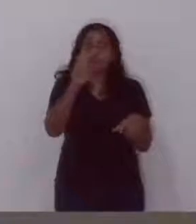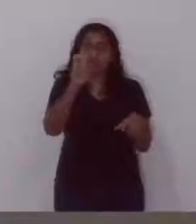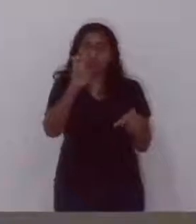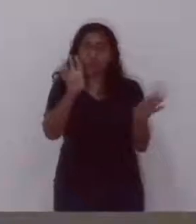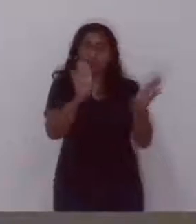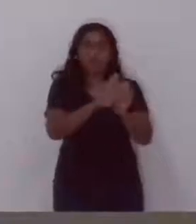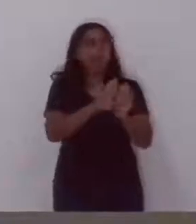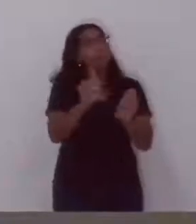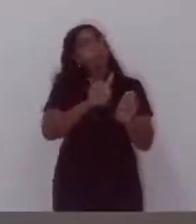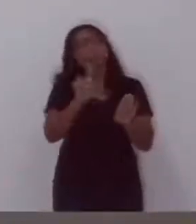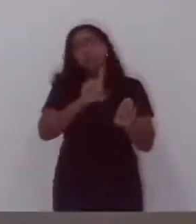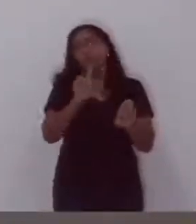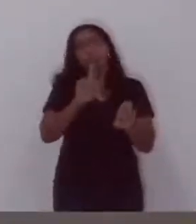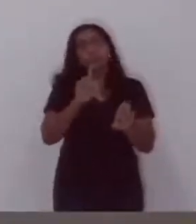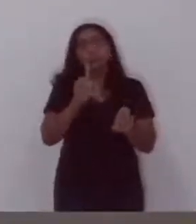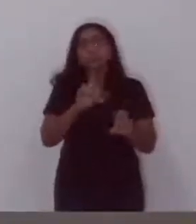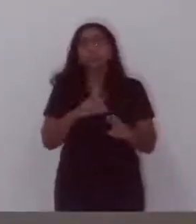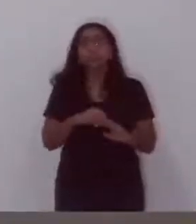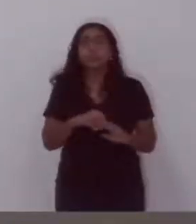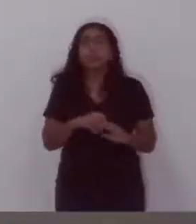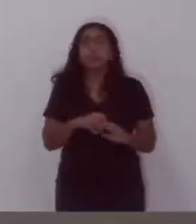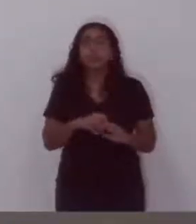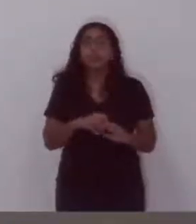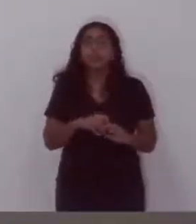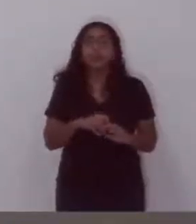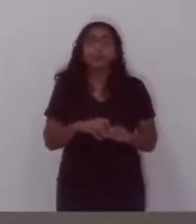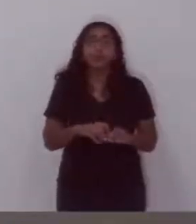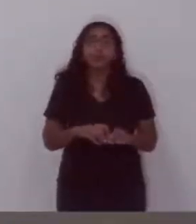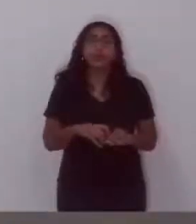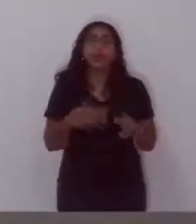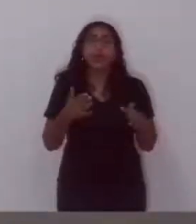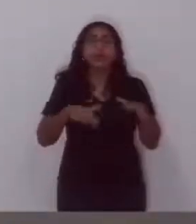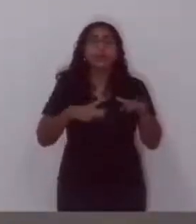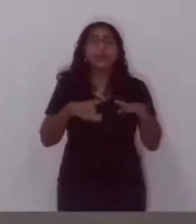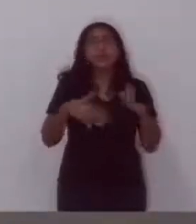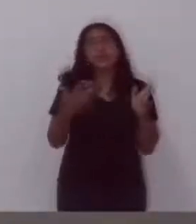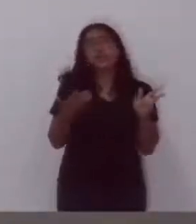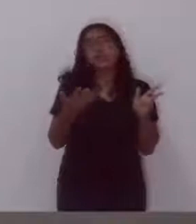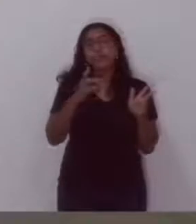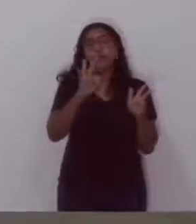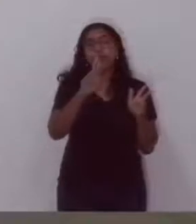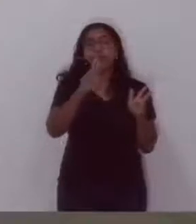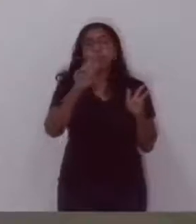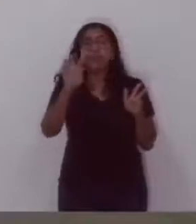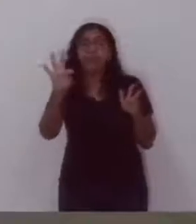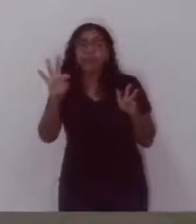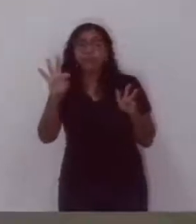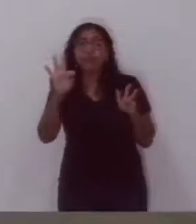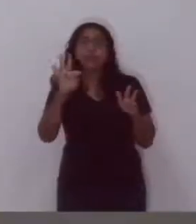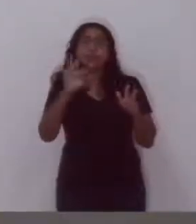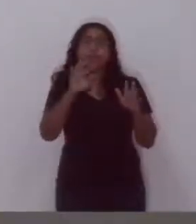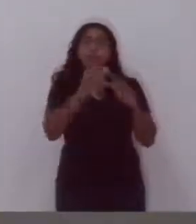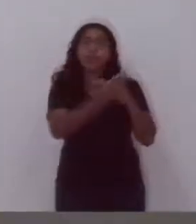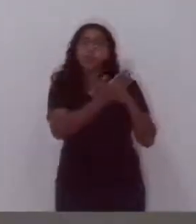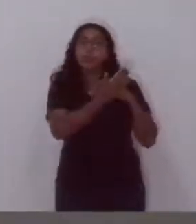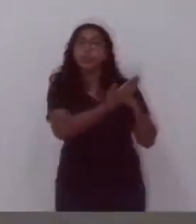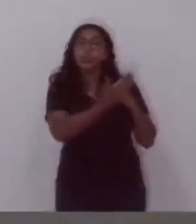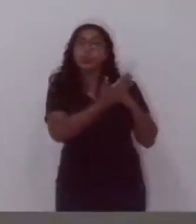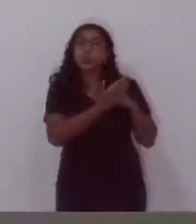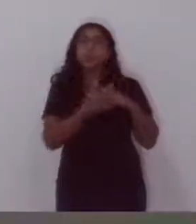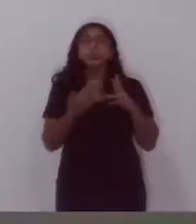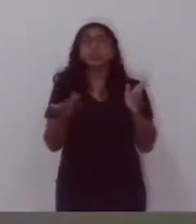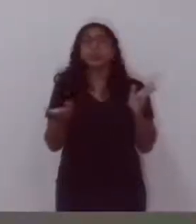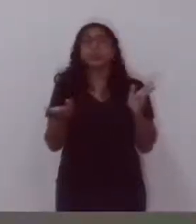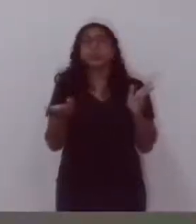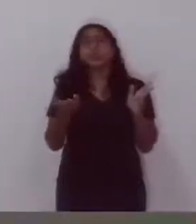para o município, seja ela tratando de outras questões de mobilidade, questões falando